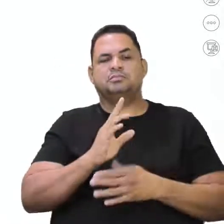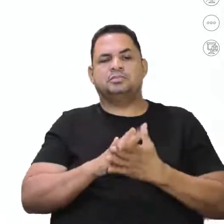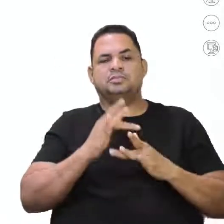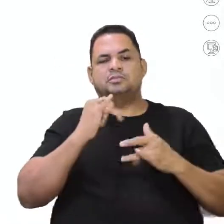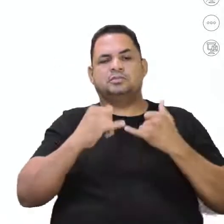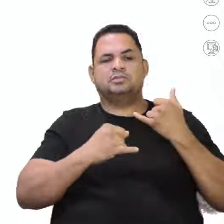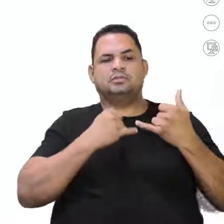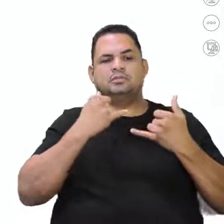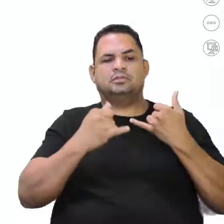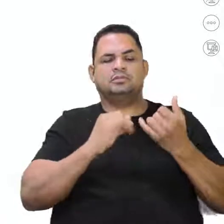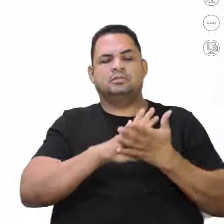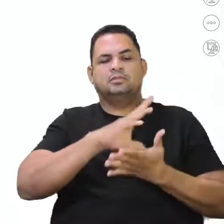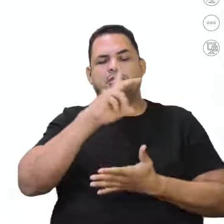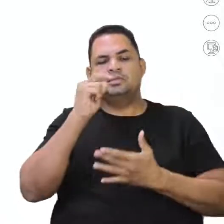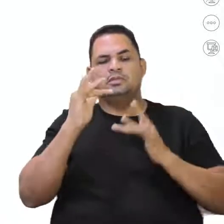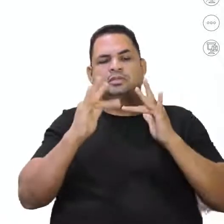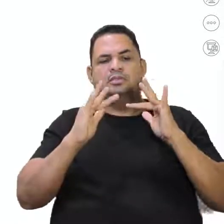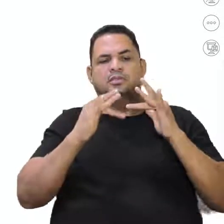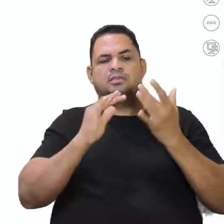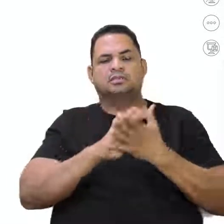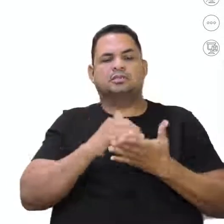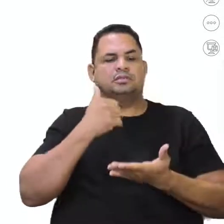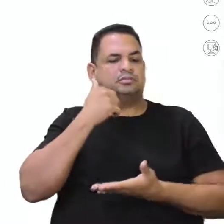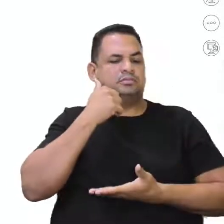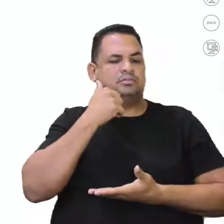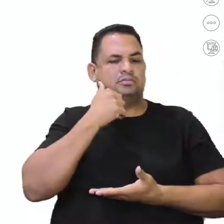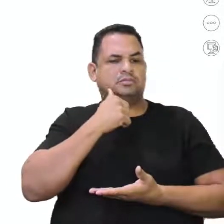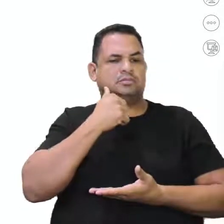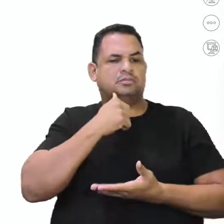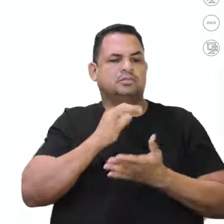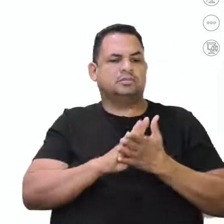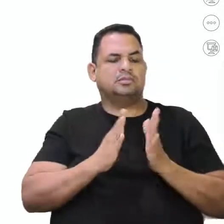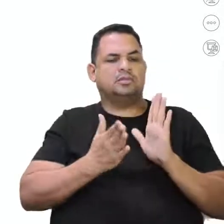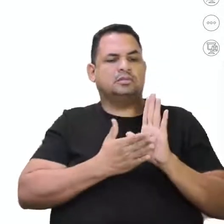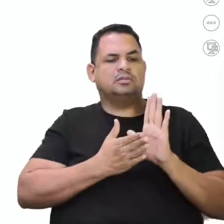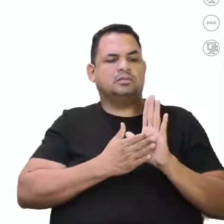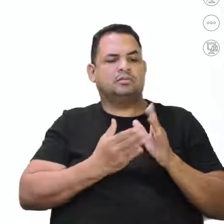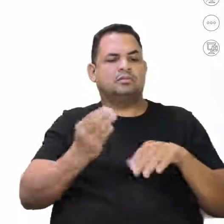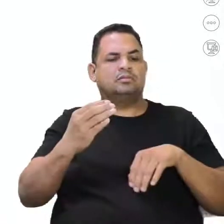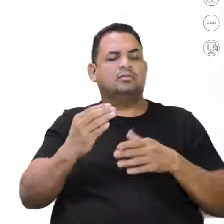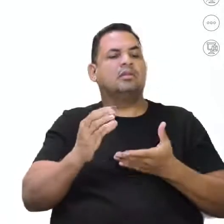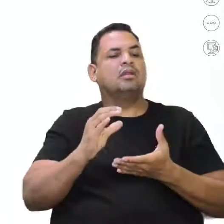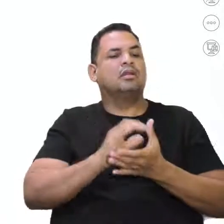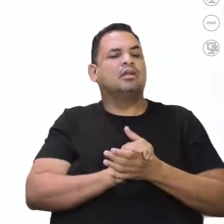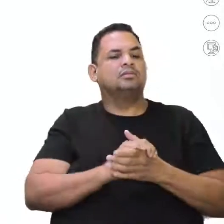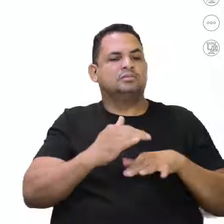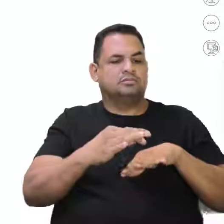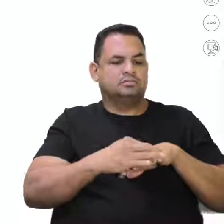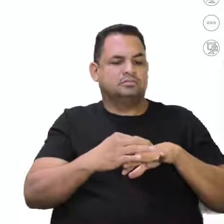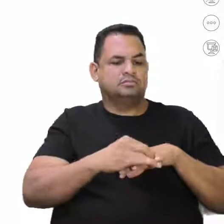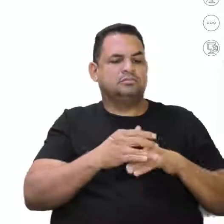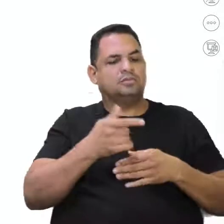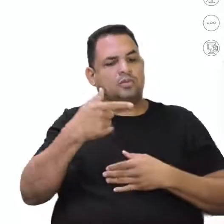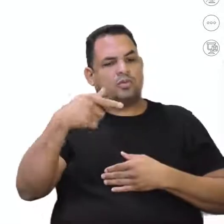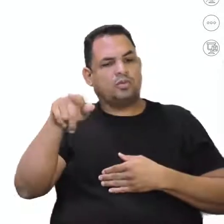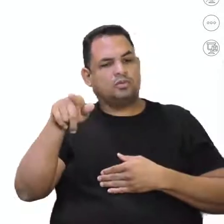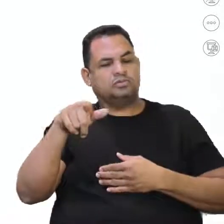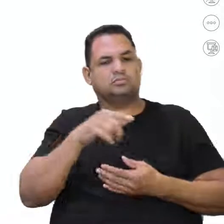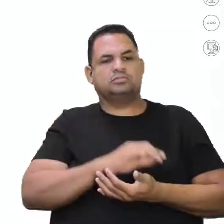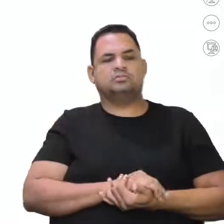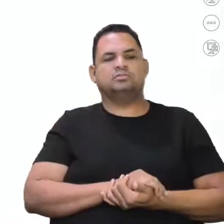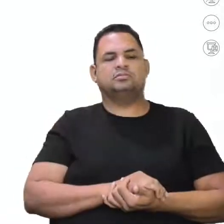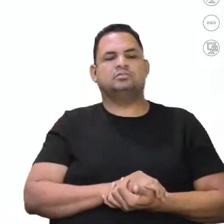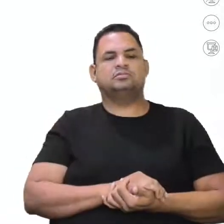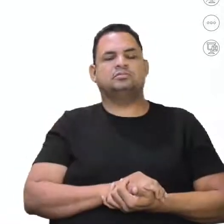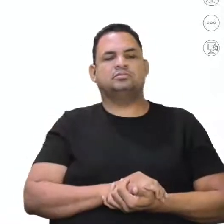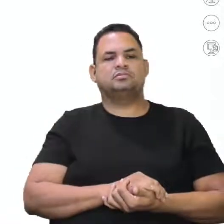uma brincadeira. Então, no Dia dos Namorados, as namoradas podem o quê? Propor casamento aos seus parceiros, né? Shake it off,